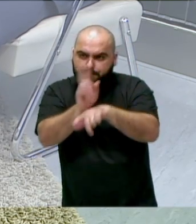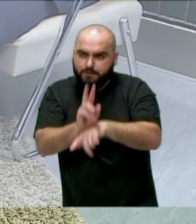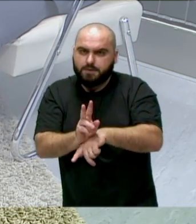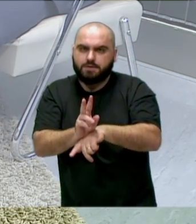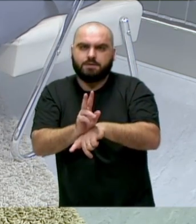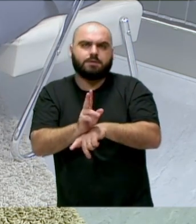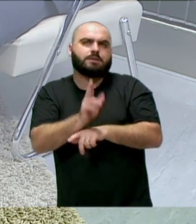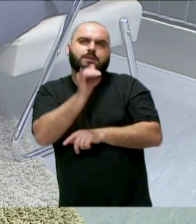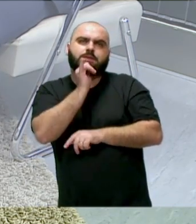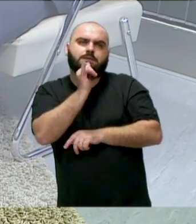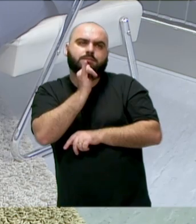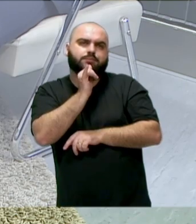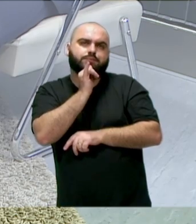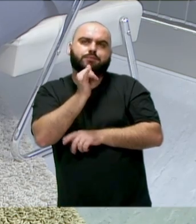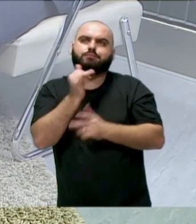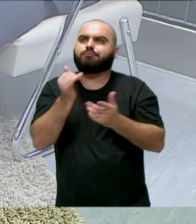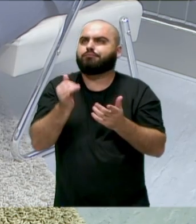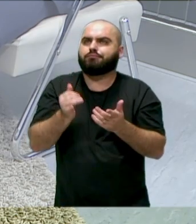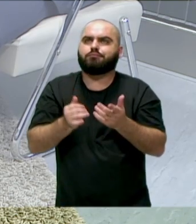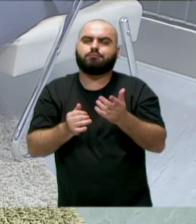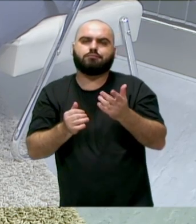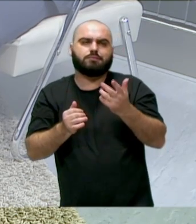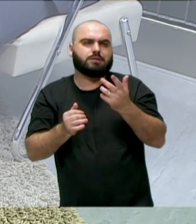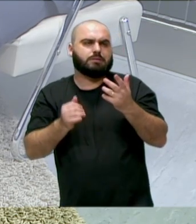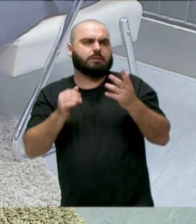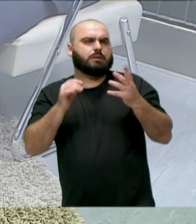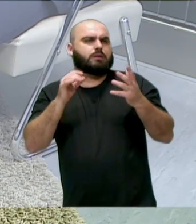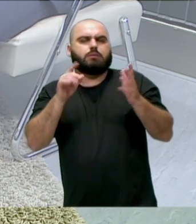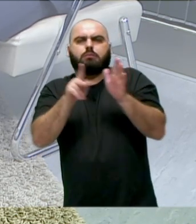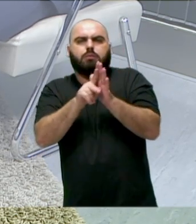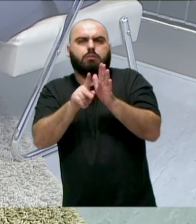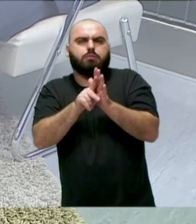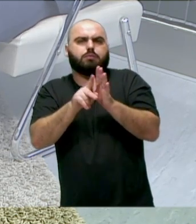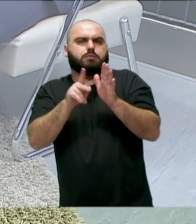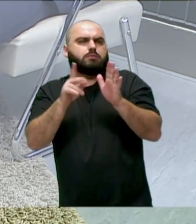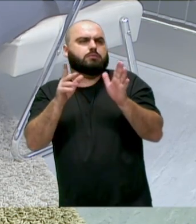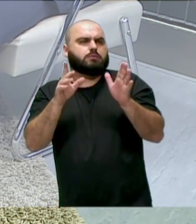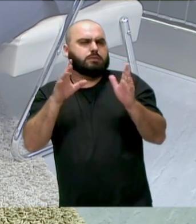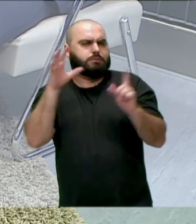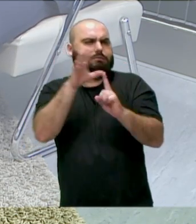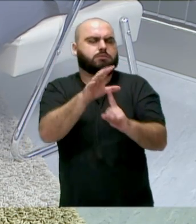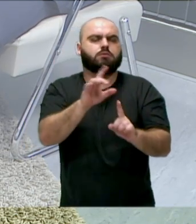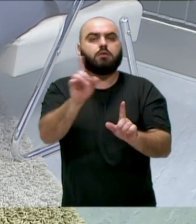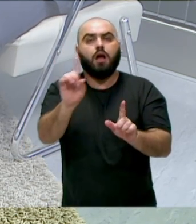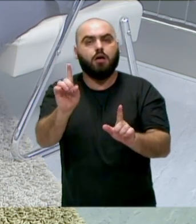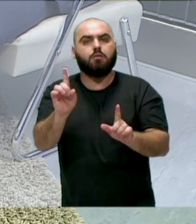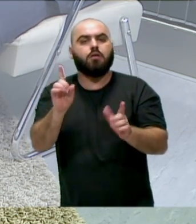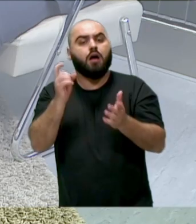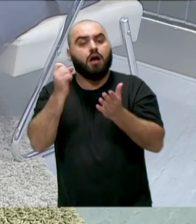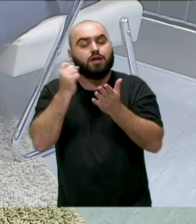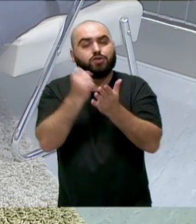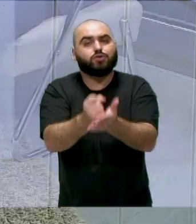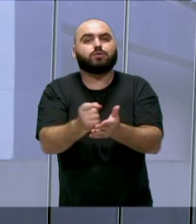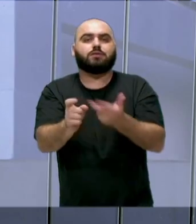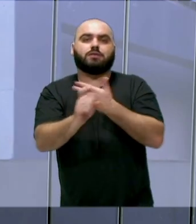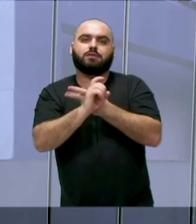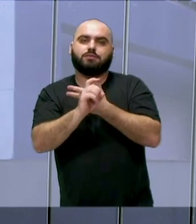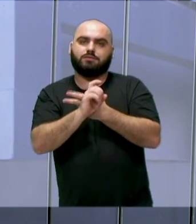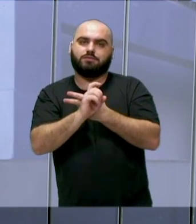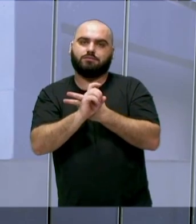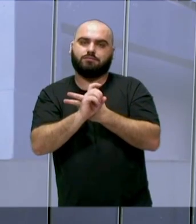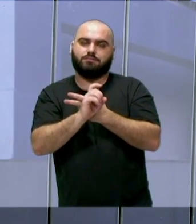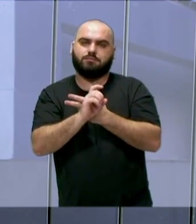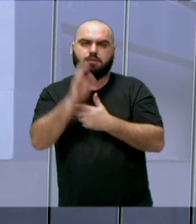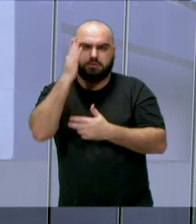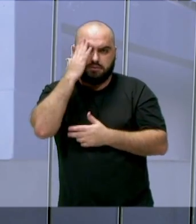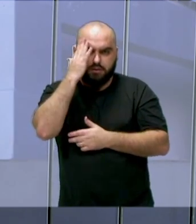modo de uma forma agressiva, não, é ajudar realmente o executivo a tomar essas providências. A gente sabe que Itajaí é